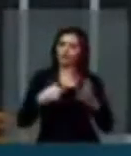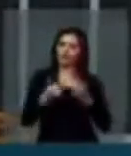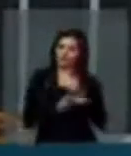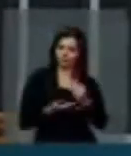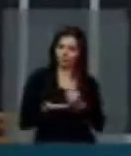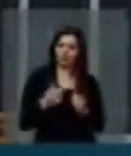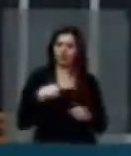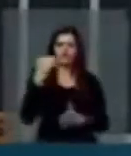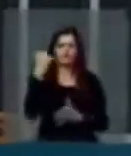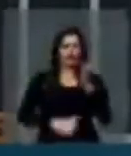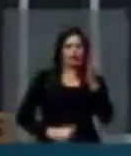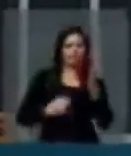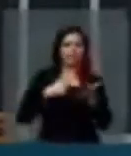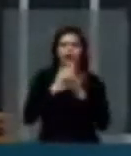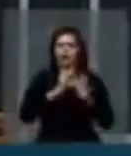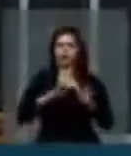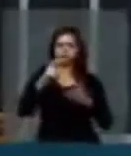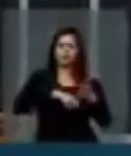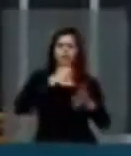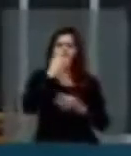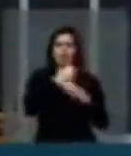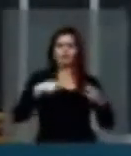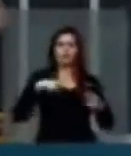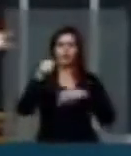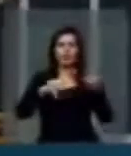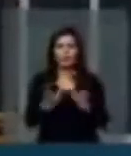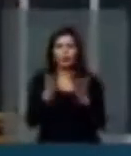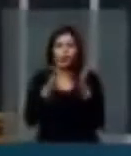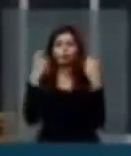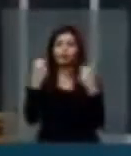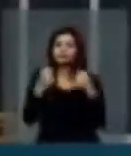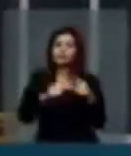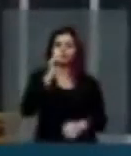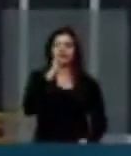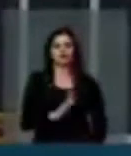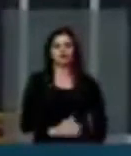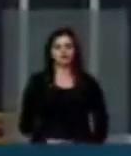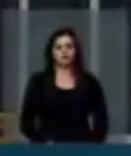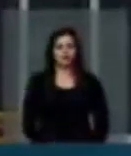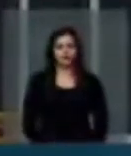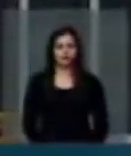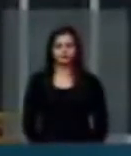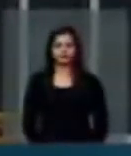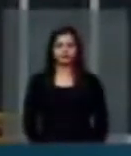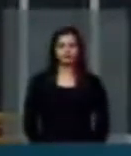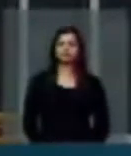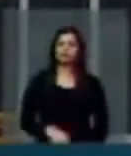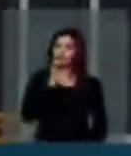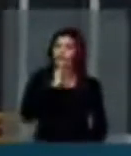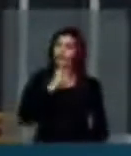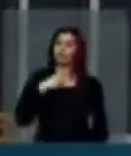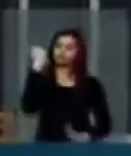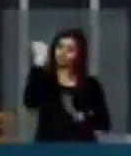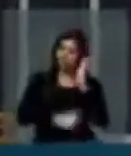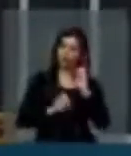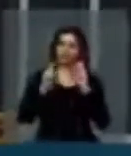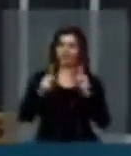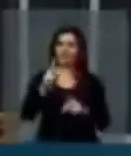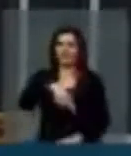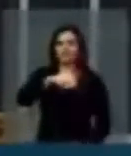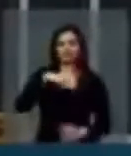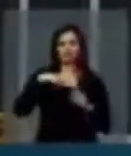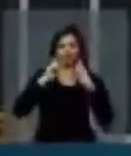vamos acabar com os impostos dos alimentos da população que mais precisa neste país, dando exemplo para que todos